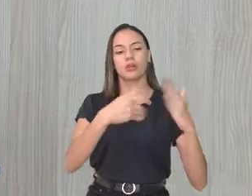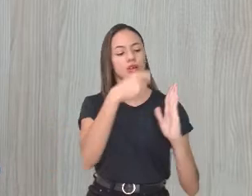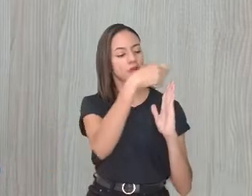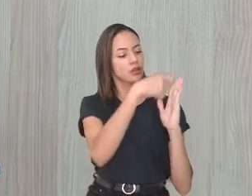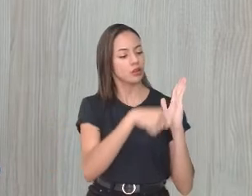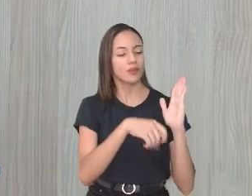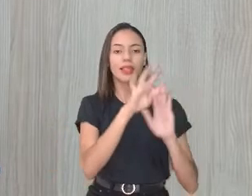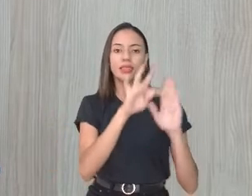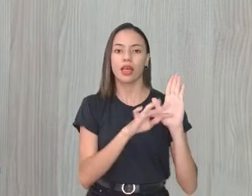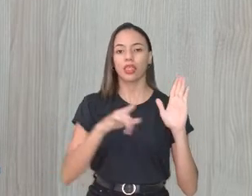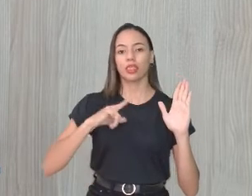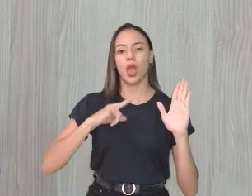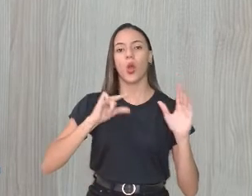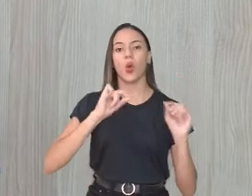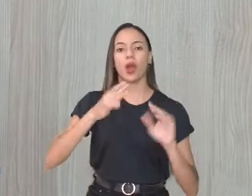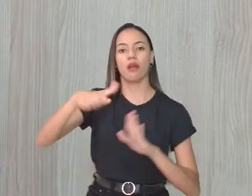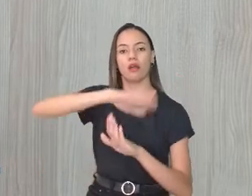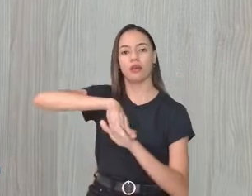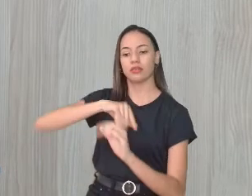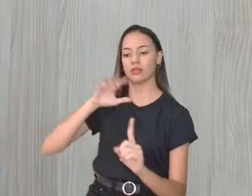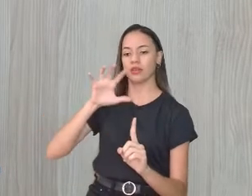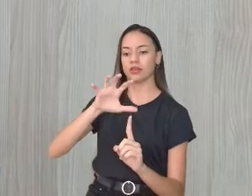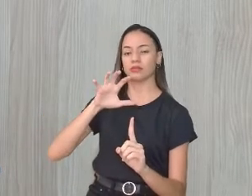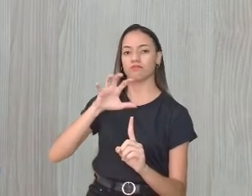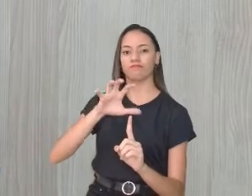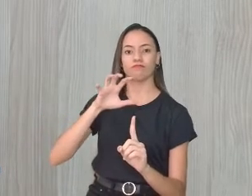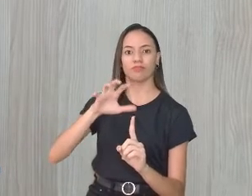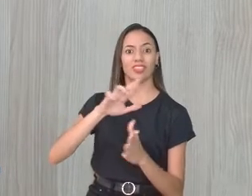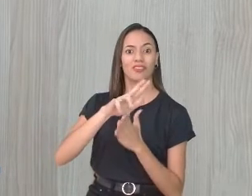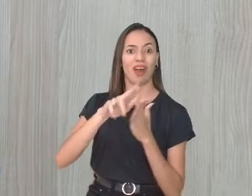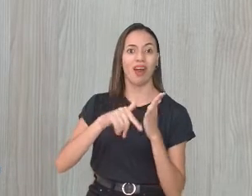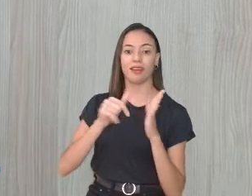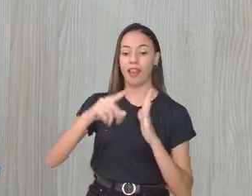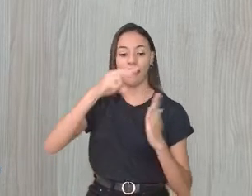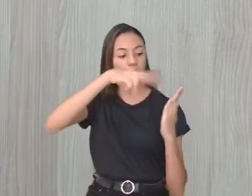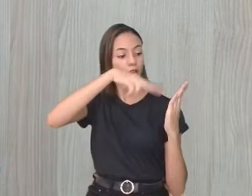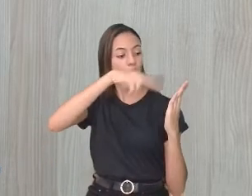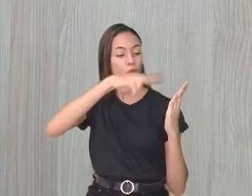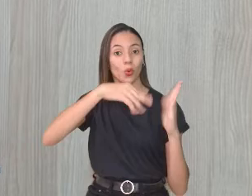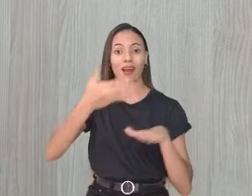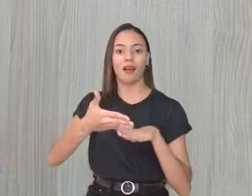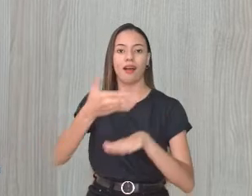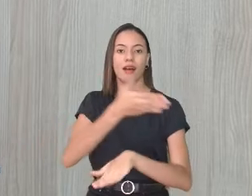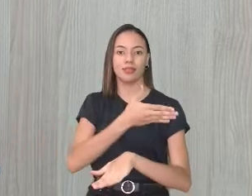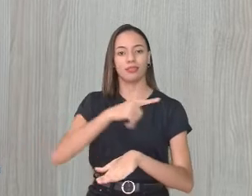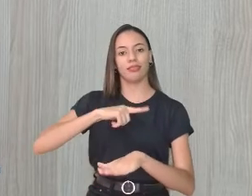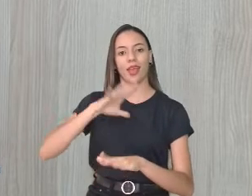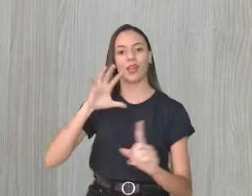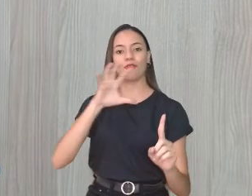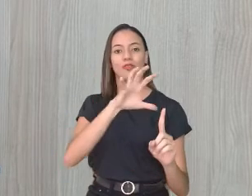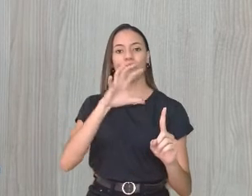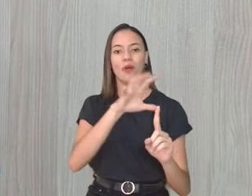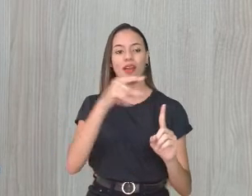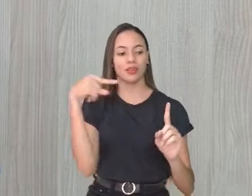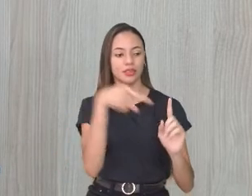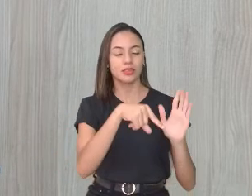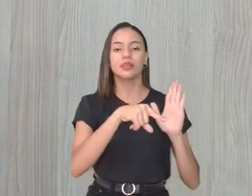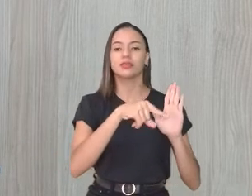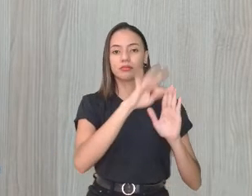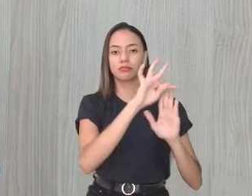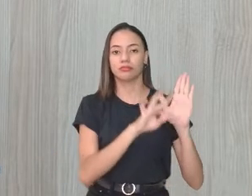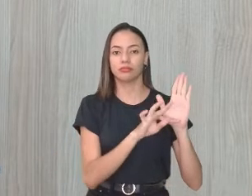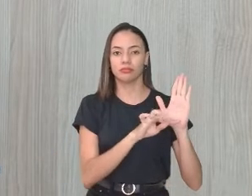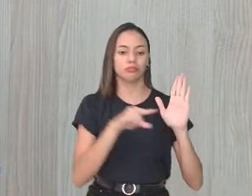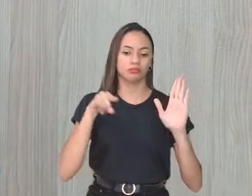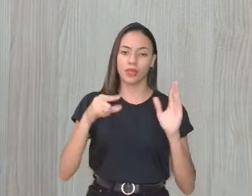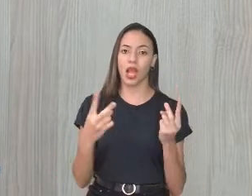outras influências, que a gente chama de vozes, várias outras leituras que antecederam a feitura daquele texto. Então, para o trabalho científico é o